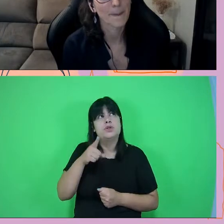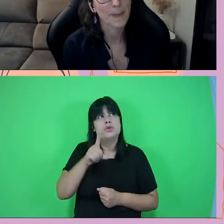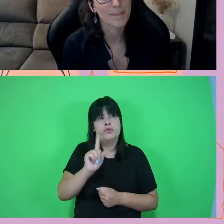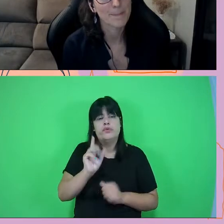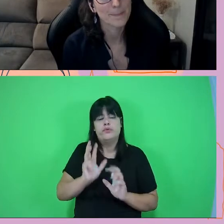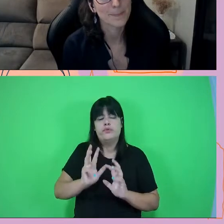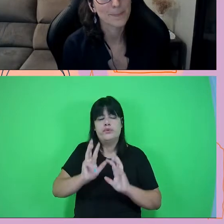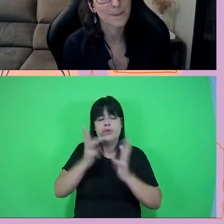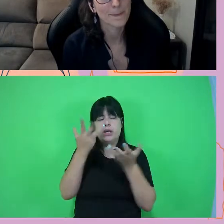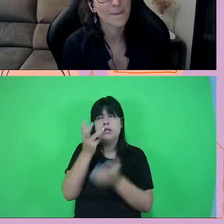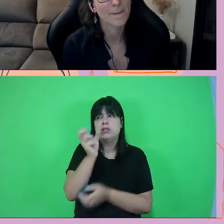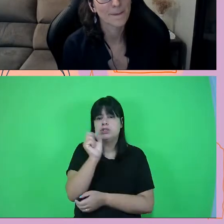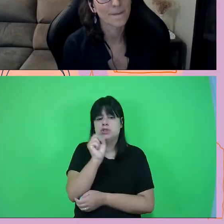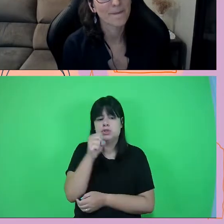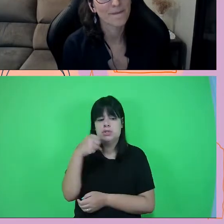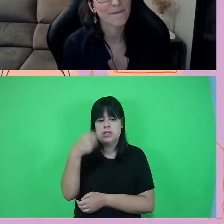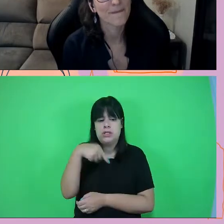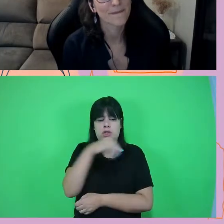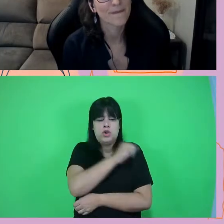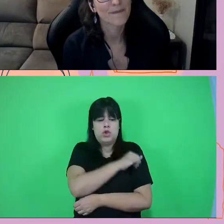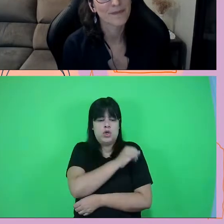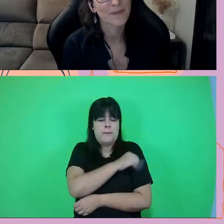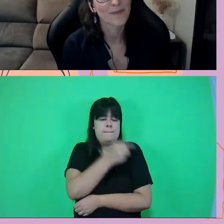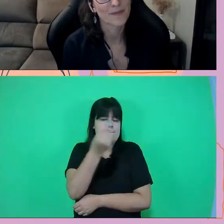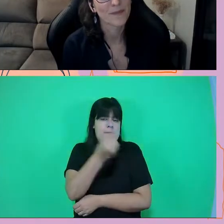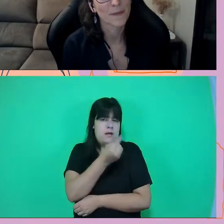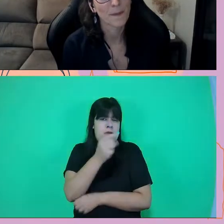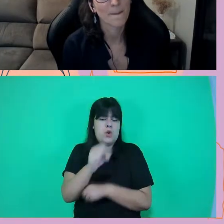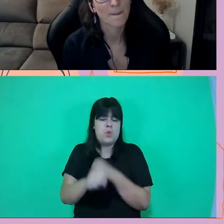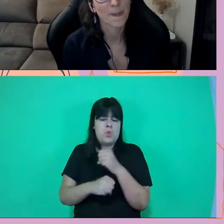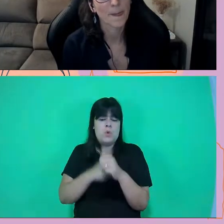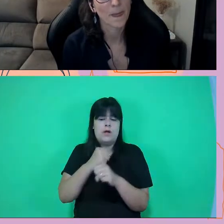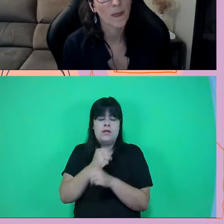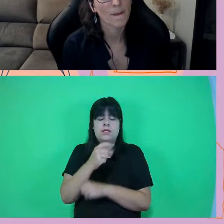cerveja grande que teve aqui no Rio pela primeira vez esse ano.